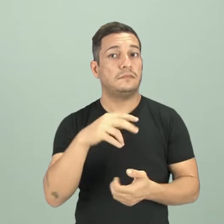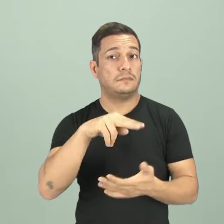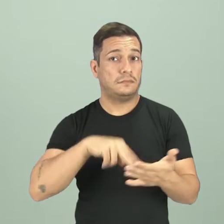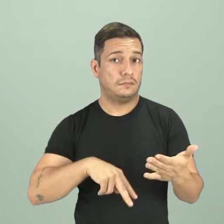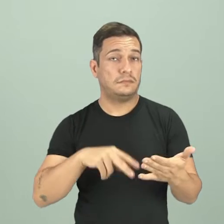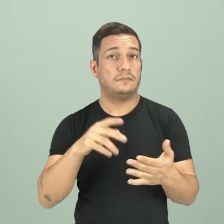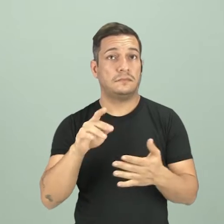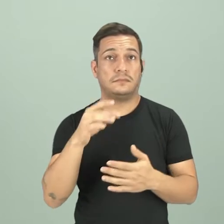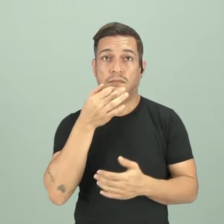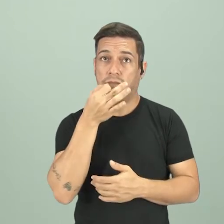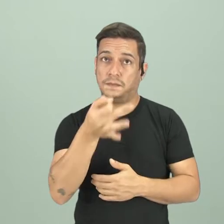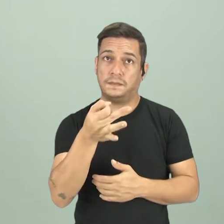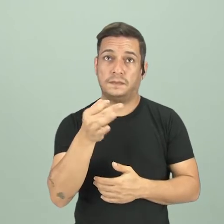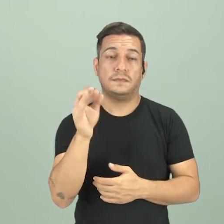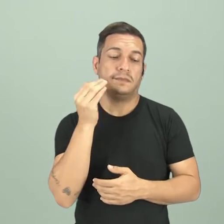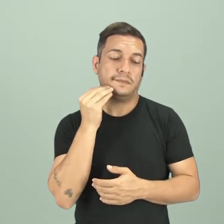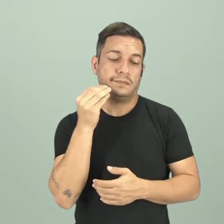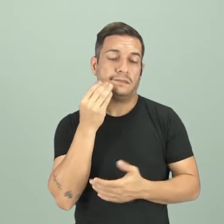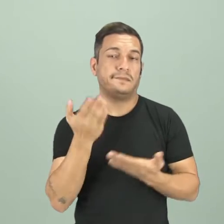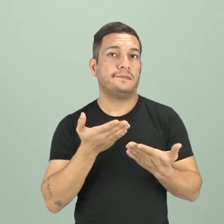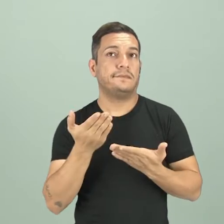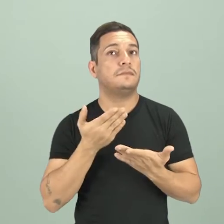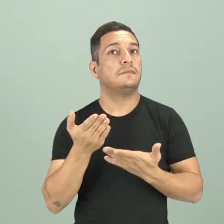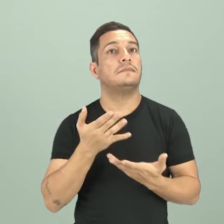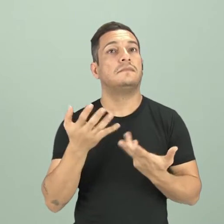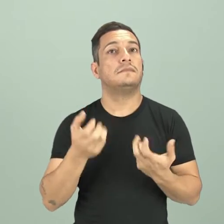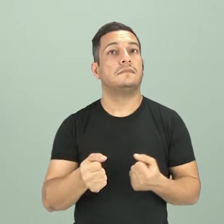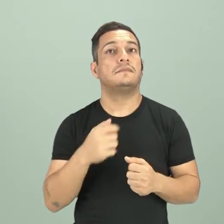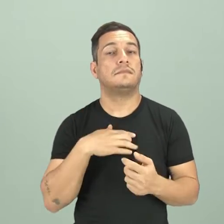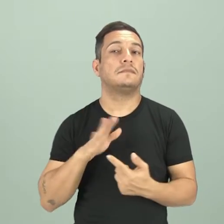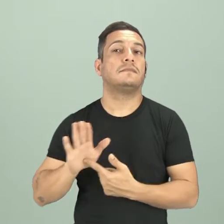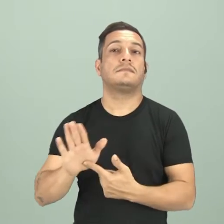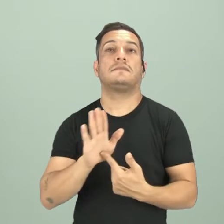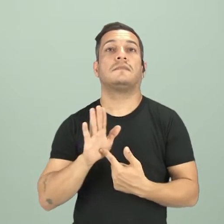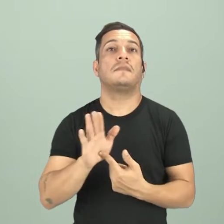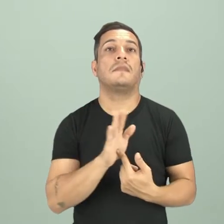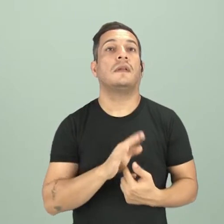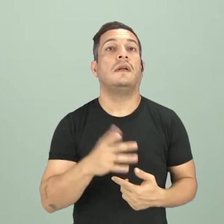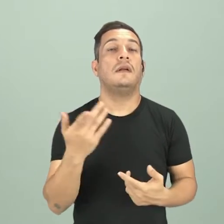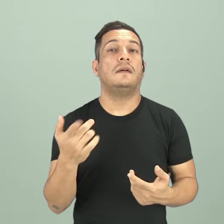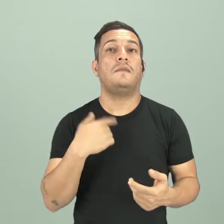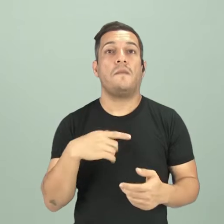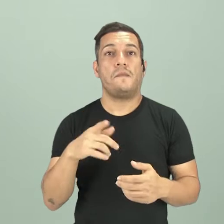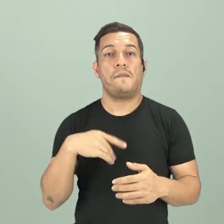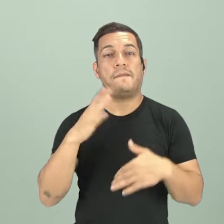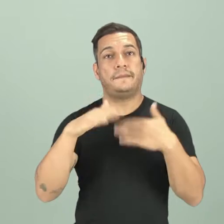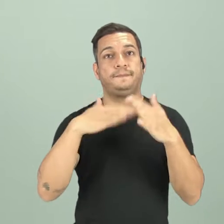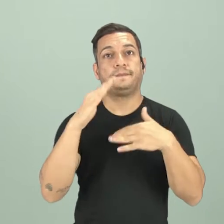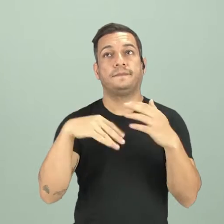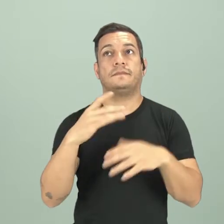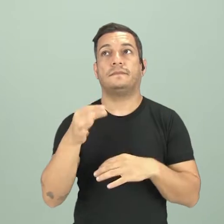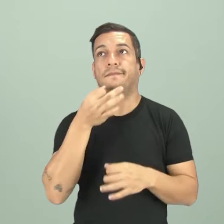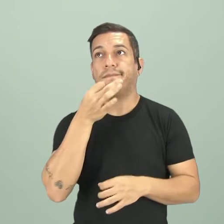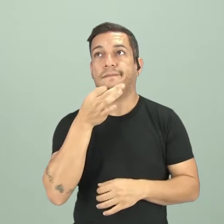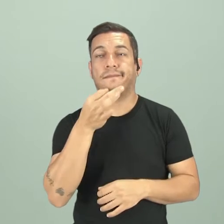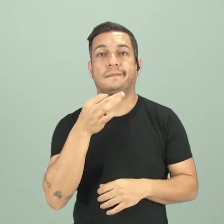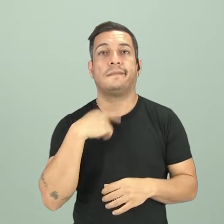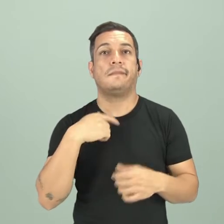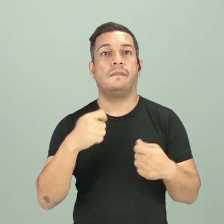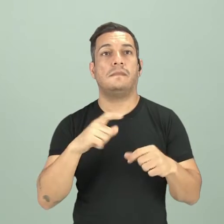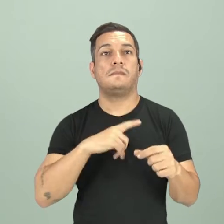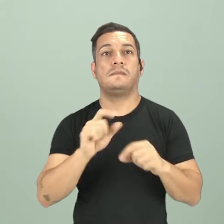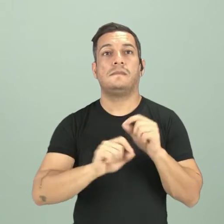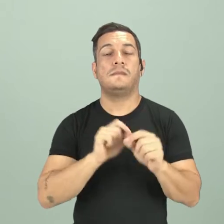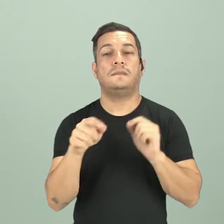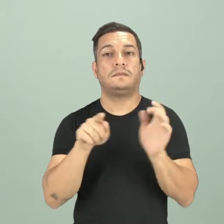né? Você vai tentar convencê-lo a concordar com aquilo que você está apresentando. E aí, gente, para desenvolver esses argumentos, a gente sempre tem que